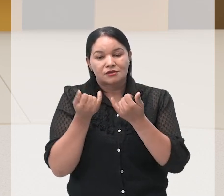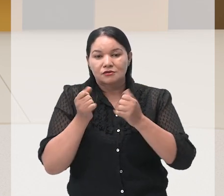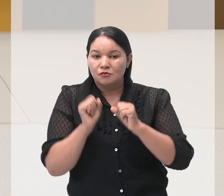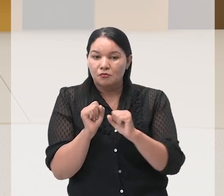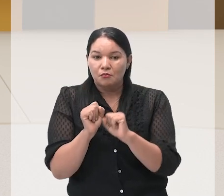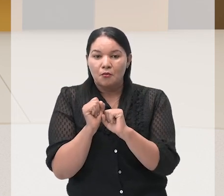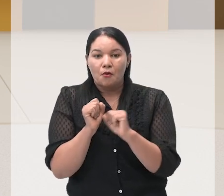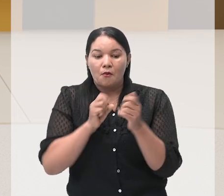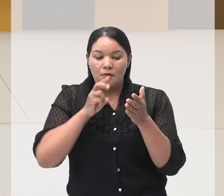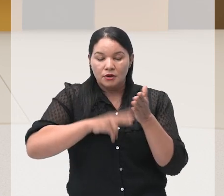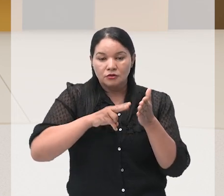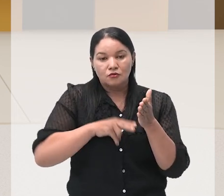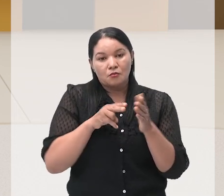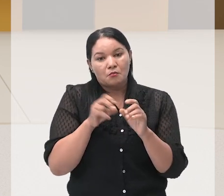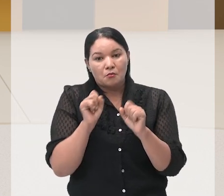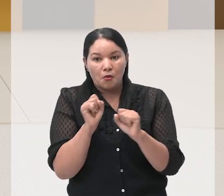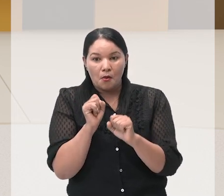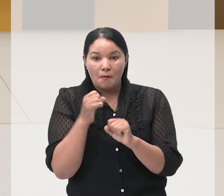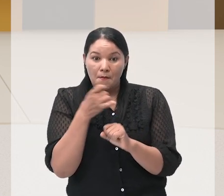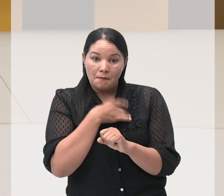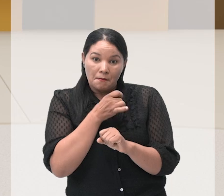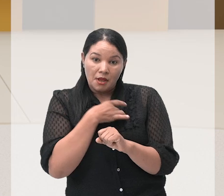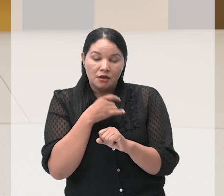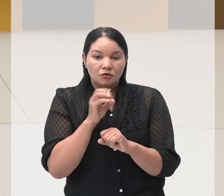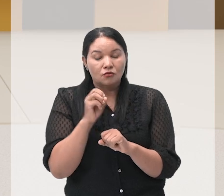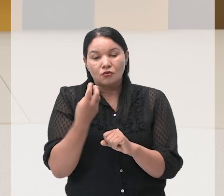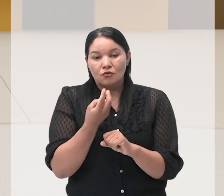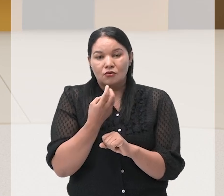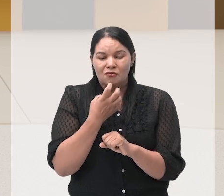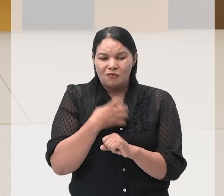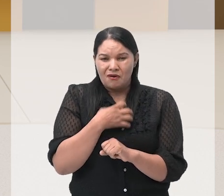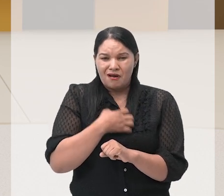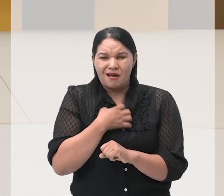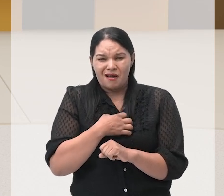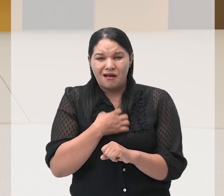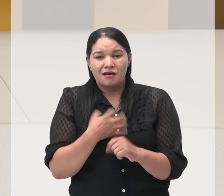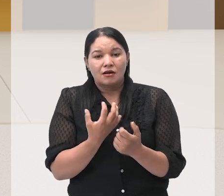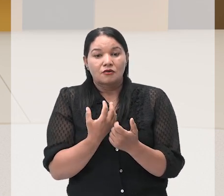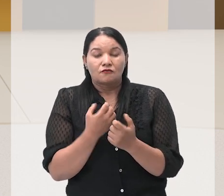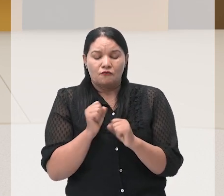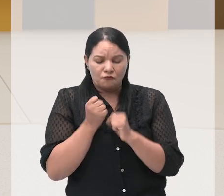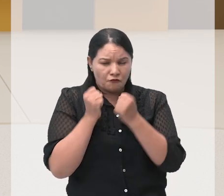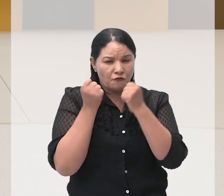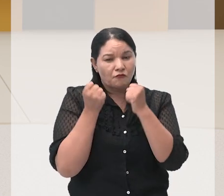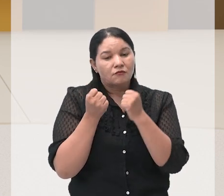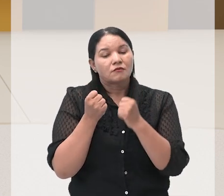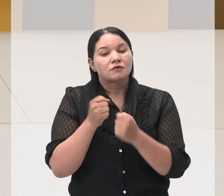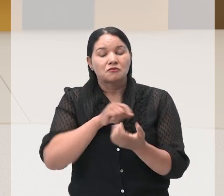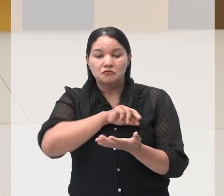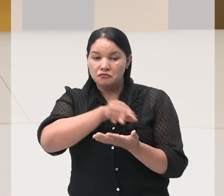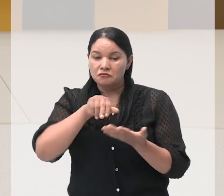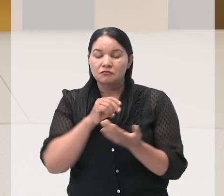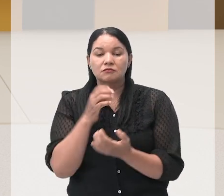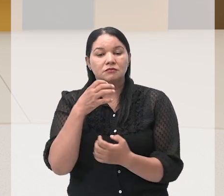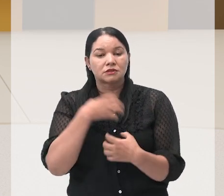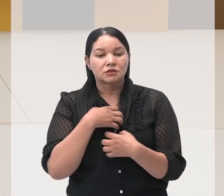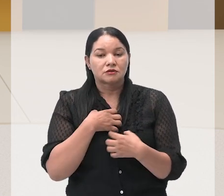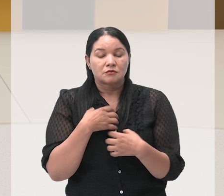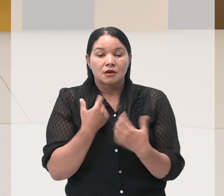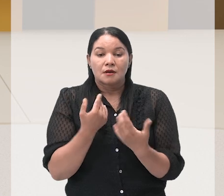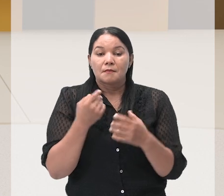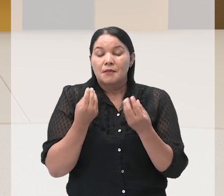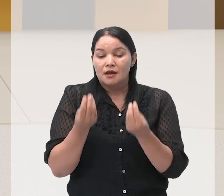como medo, raiva, indignação, a fim de fazê-lo compartilhar